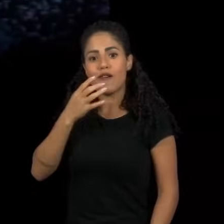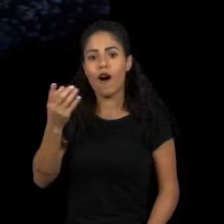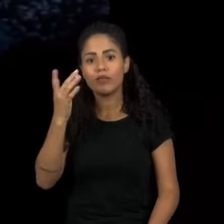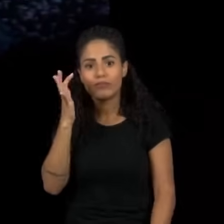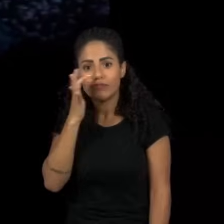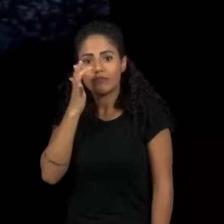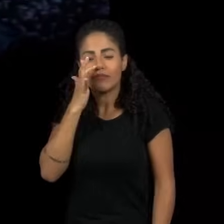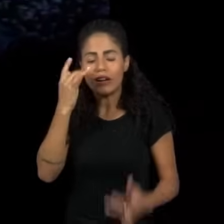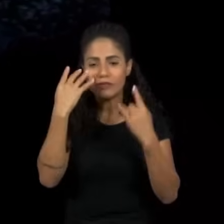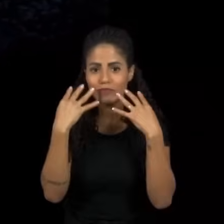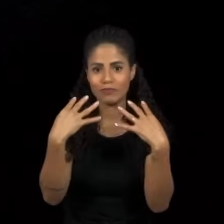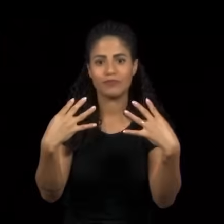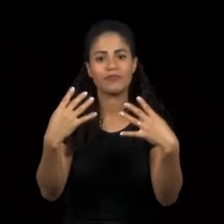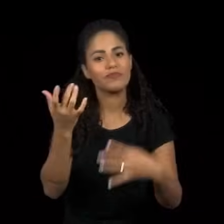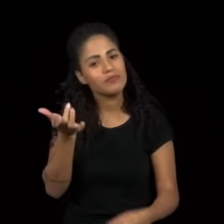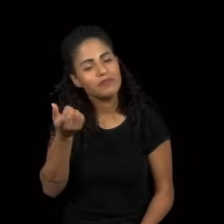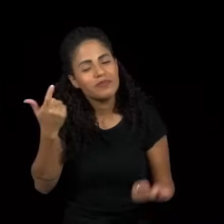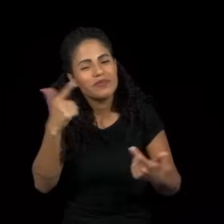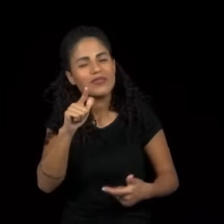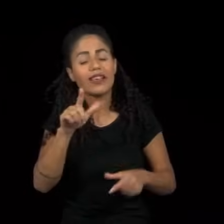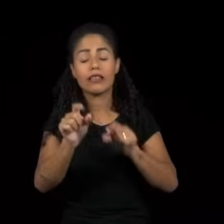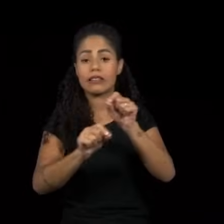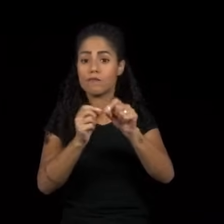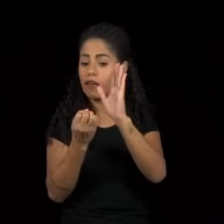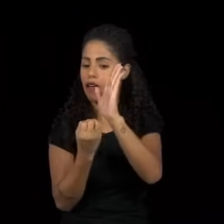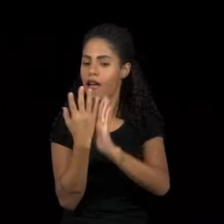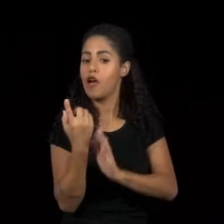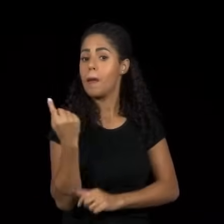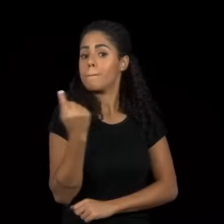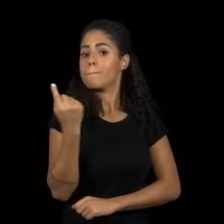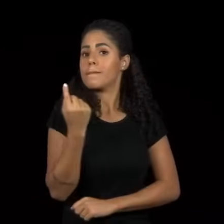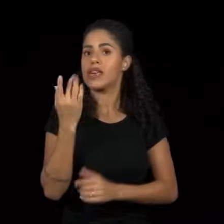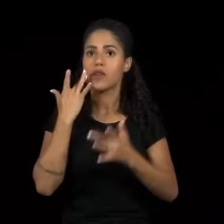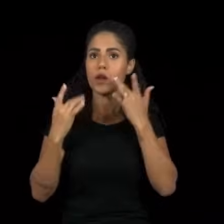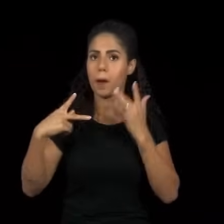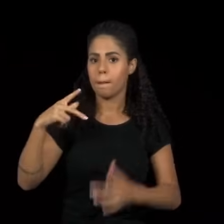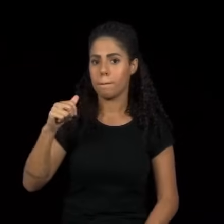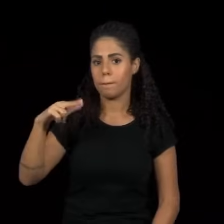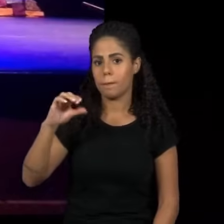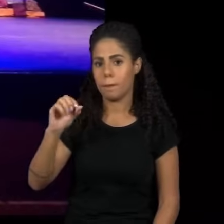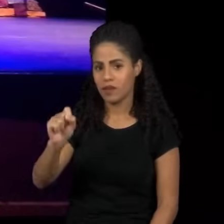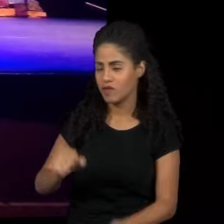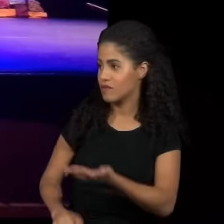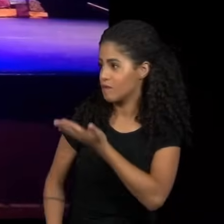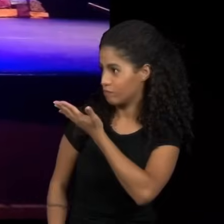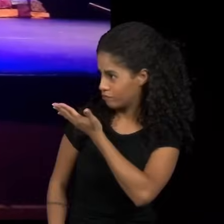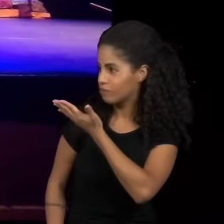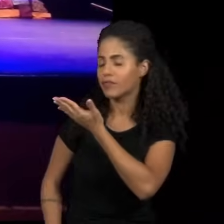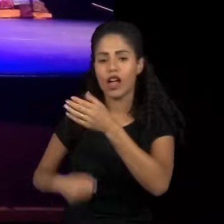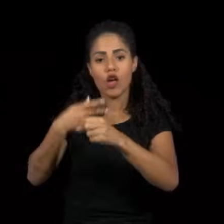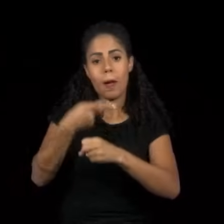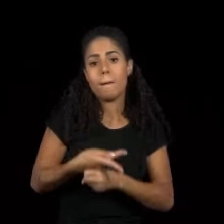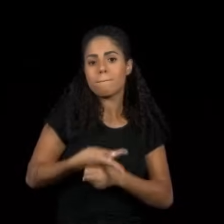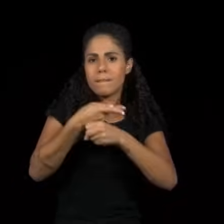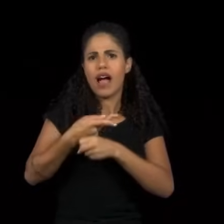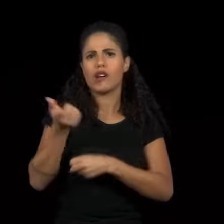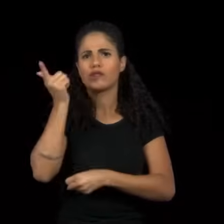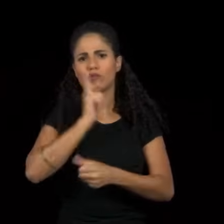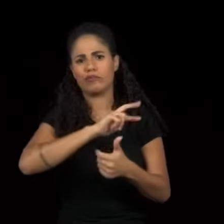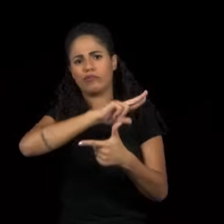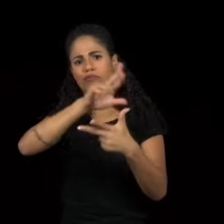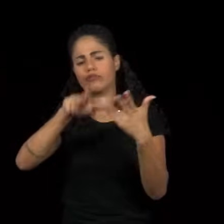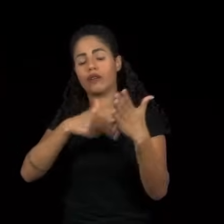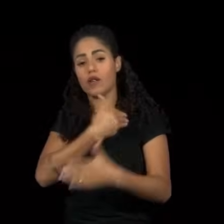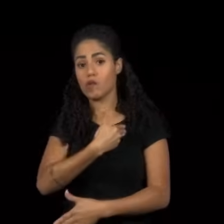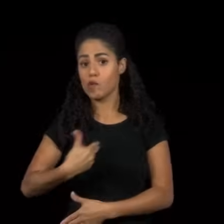também aos adultos. Sua primeira criação, a peça Panos e Lendas, recebeu os prêmios Mambembe, Governador do